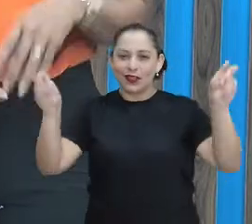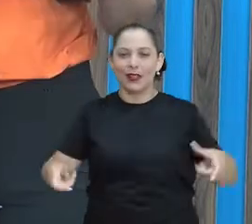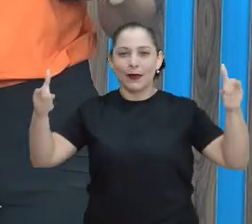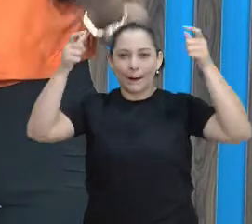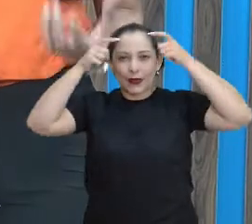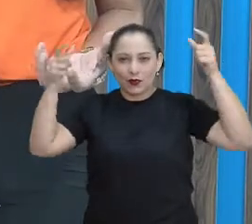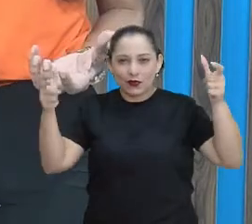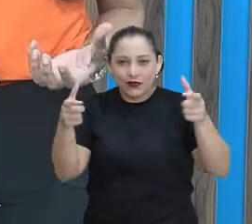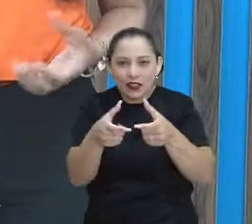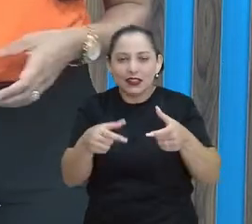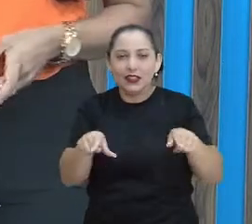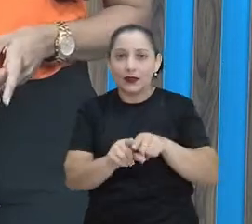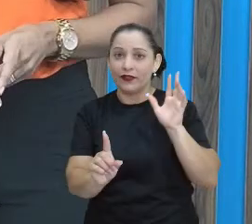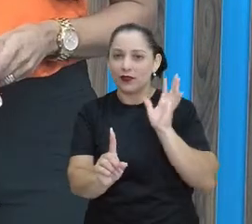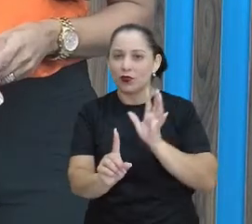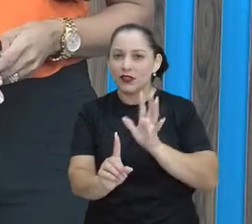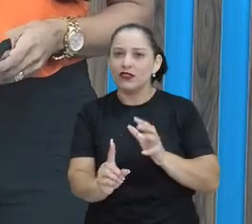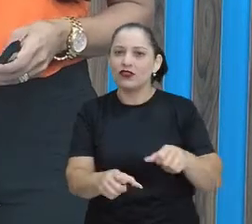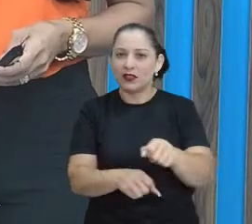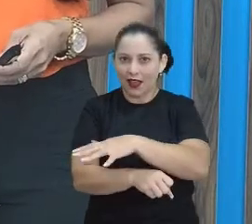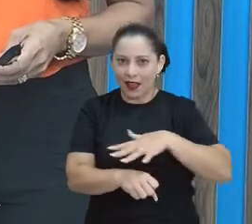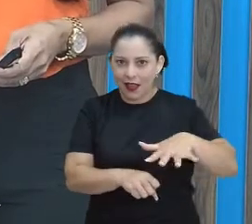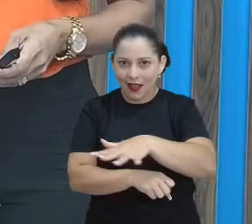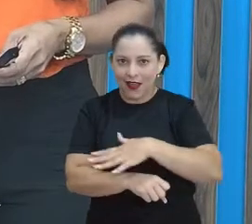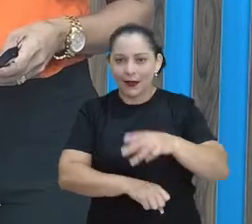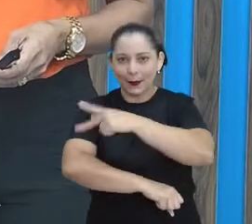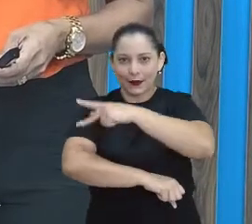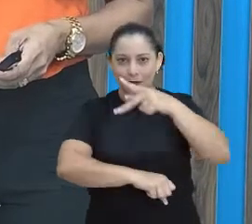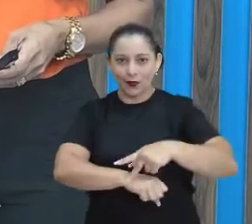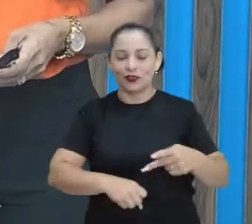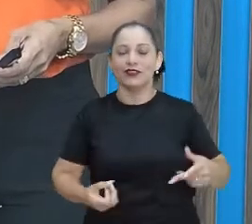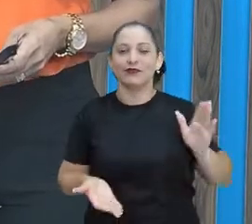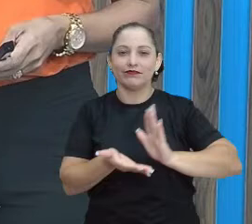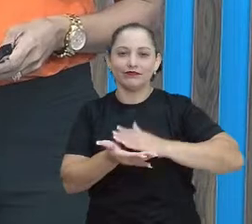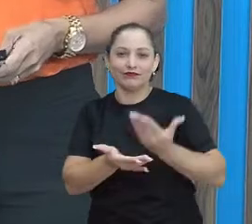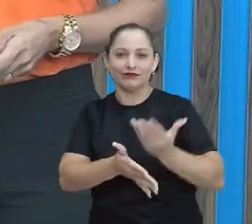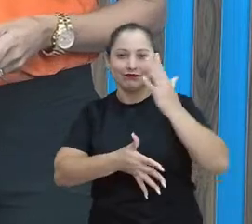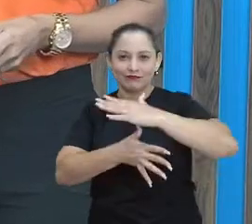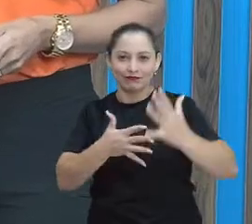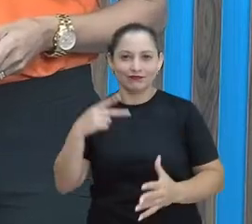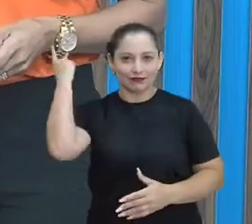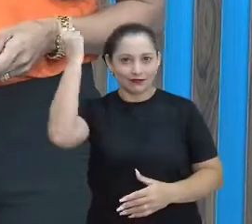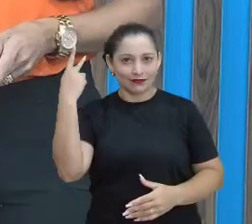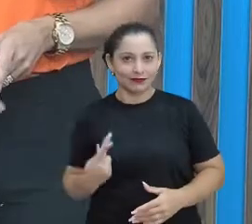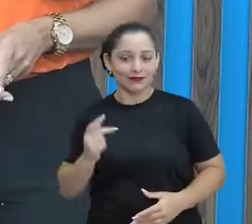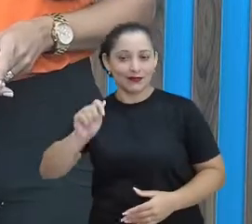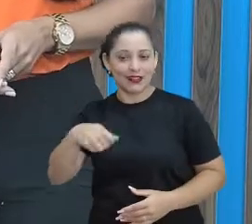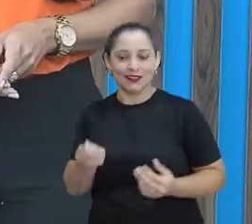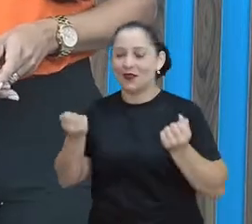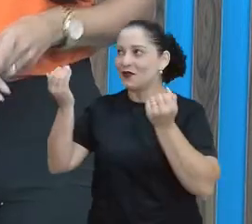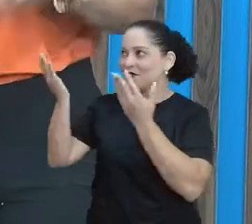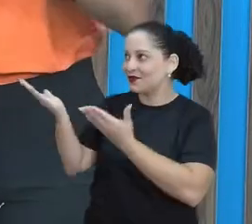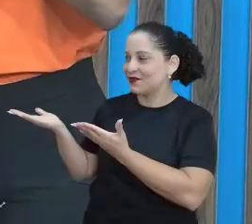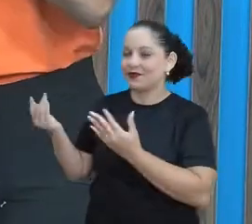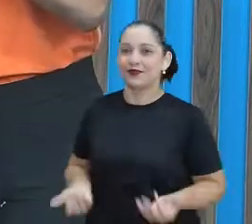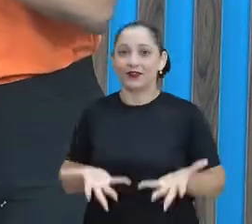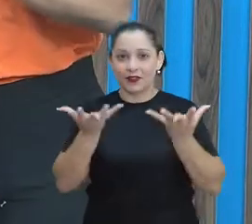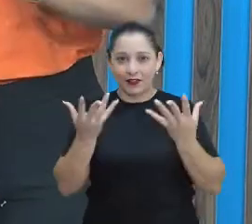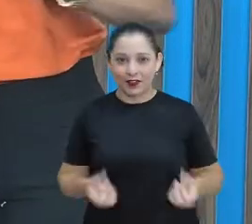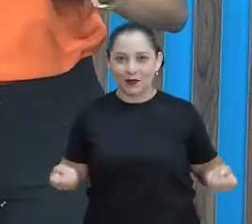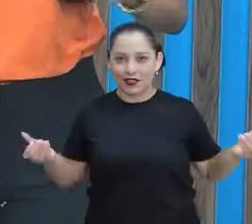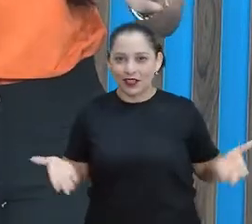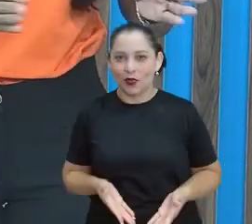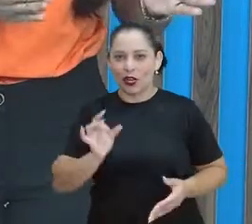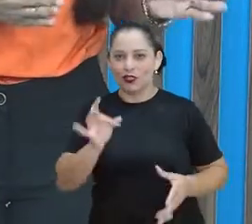as implicações pedagógicas. Eu estou com a intérprete de Libras, Késia, esse é o meu sinal. Vamos fazer só